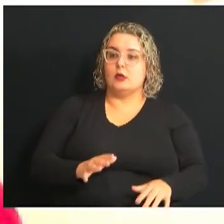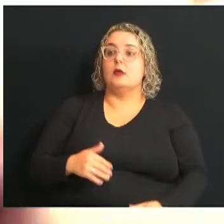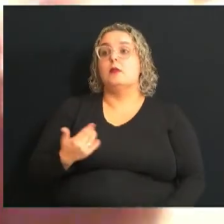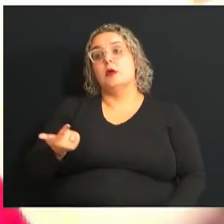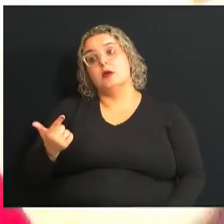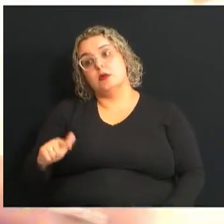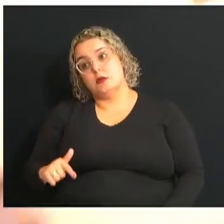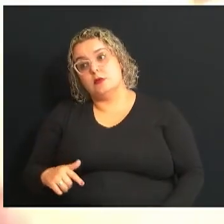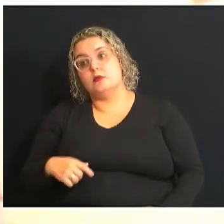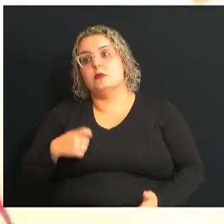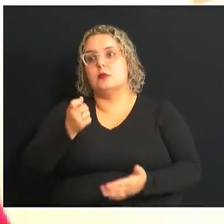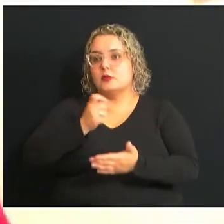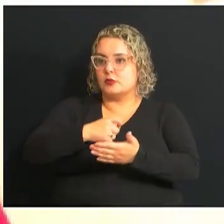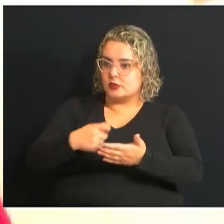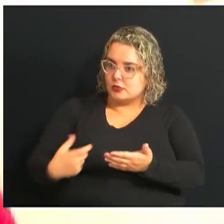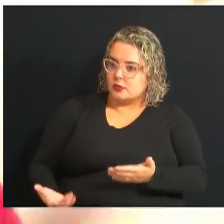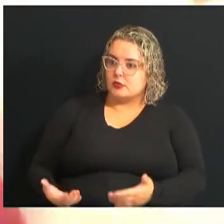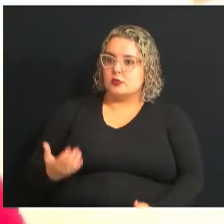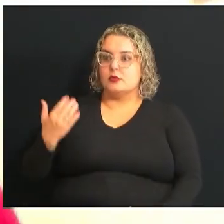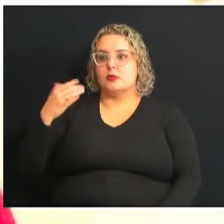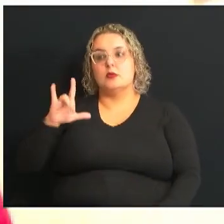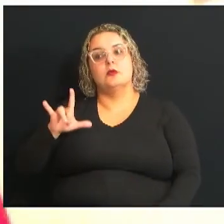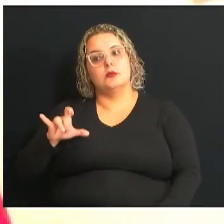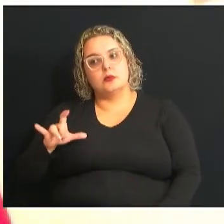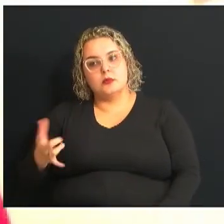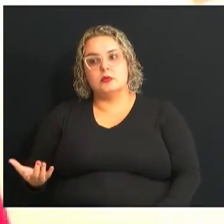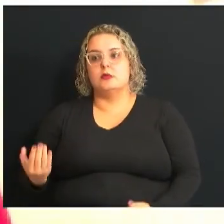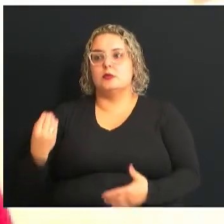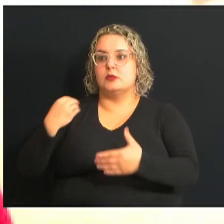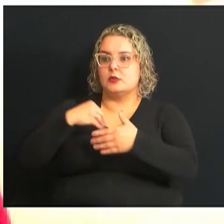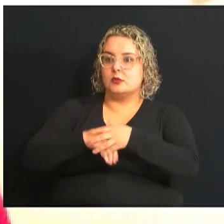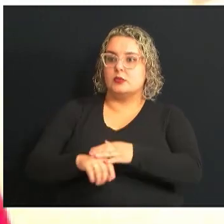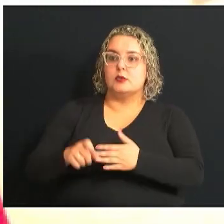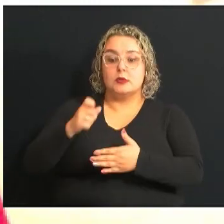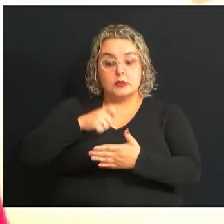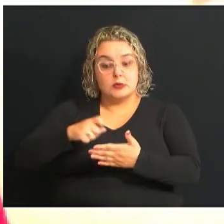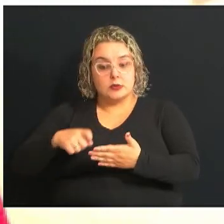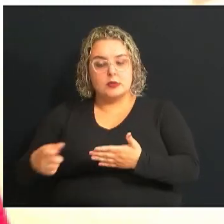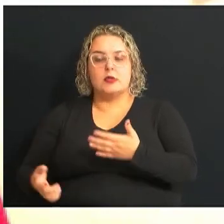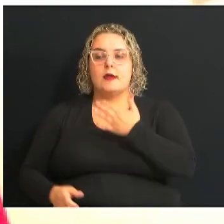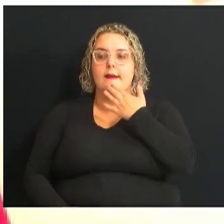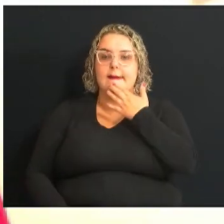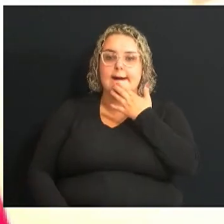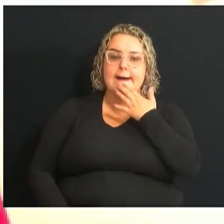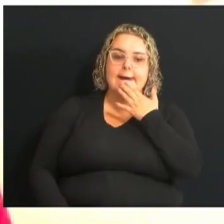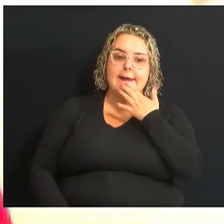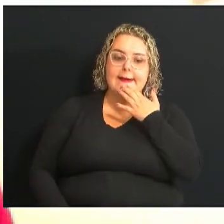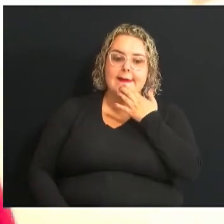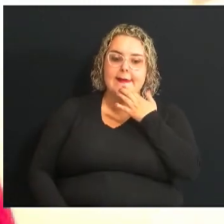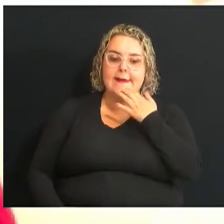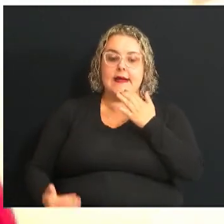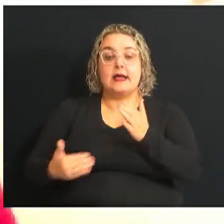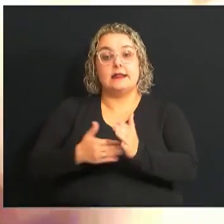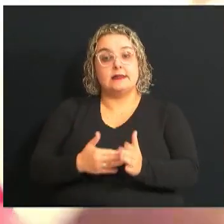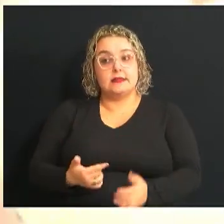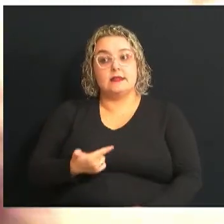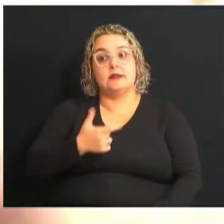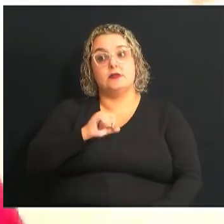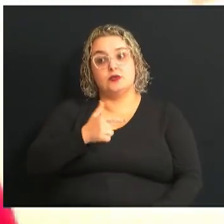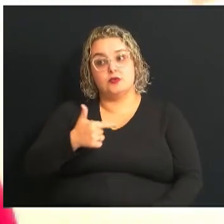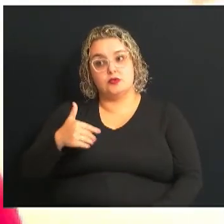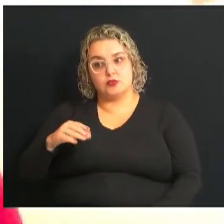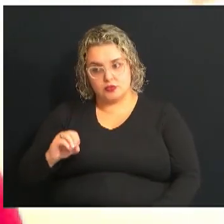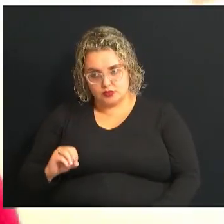continuei escrevendo, postando no Instagram, guardando as minhas escritas e tal, até que em 2020, que